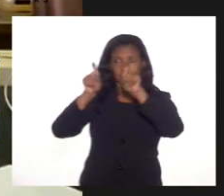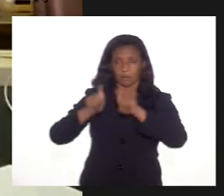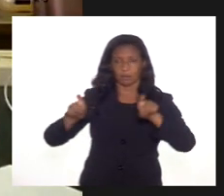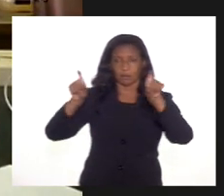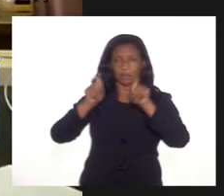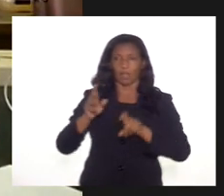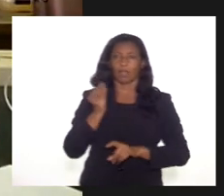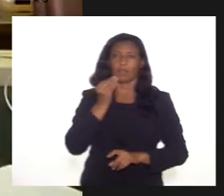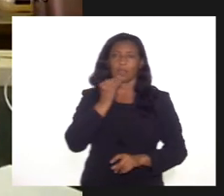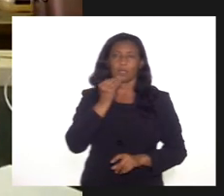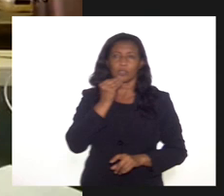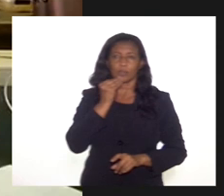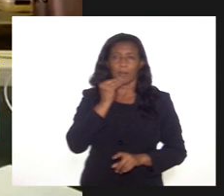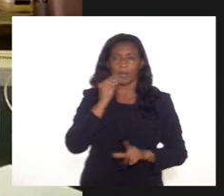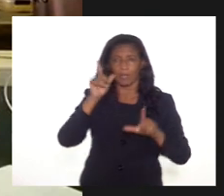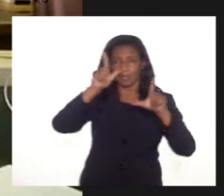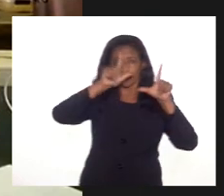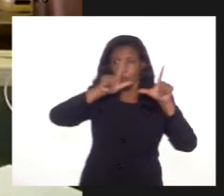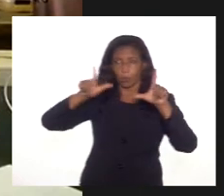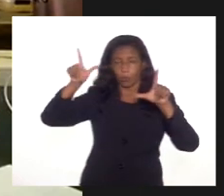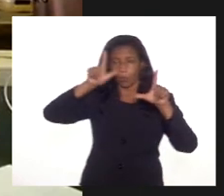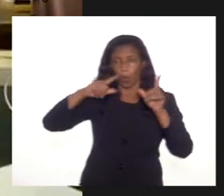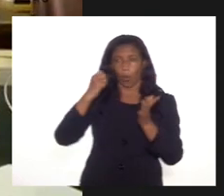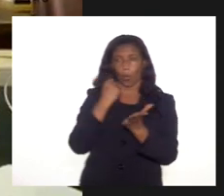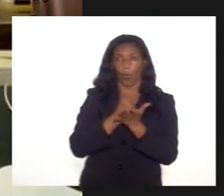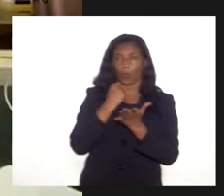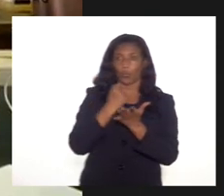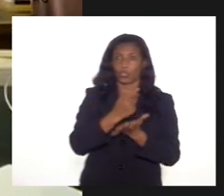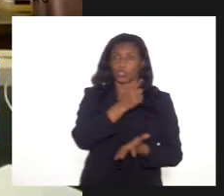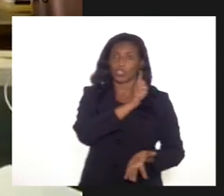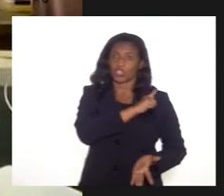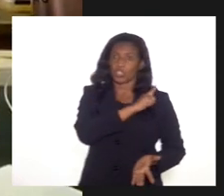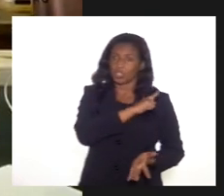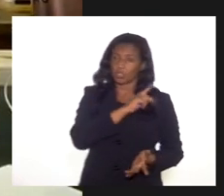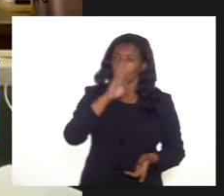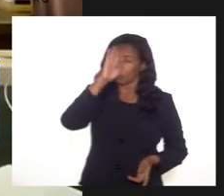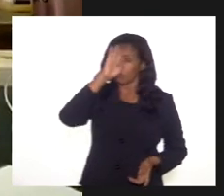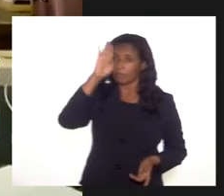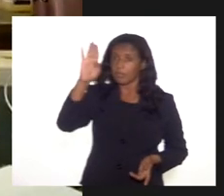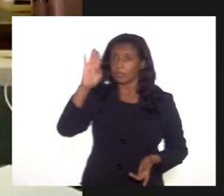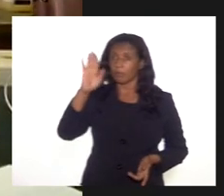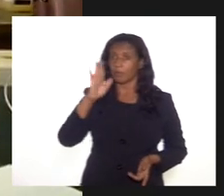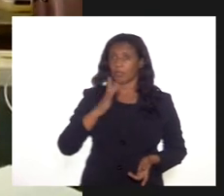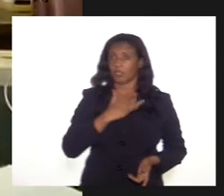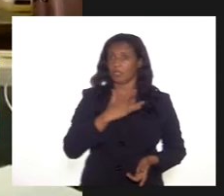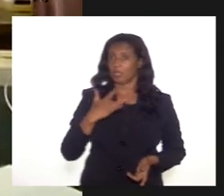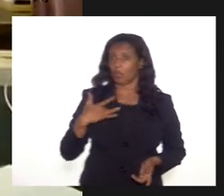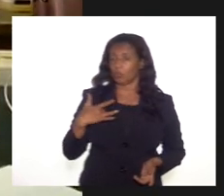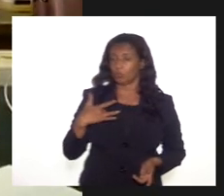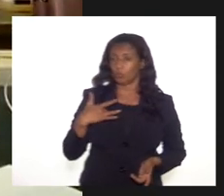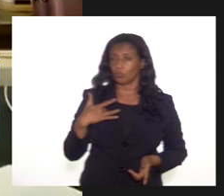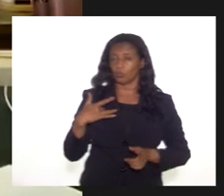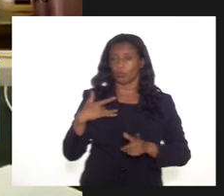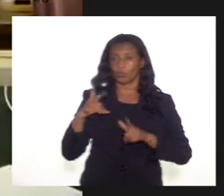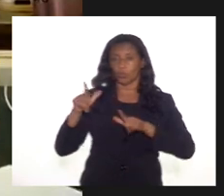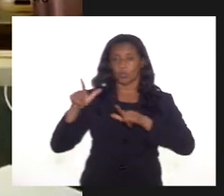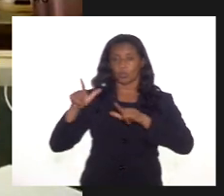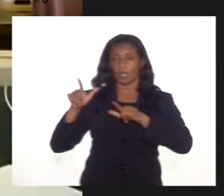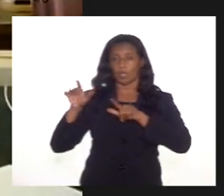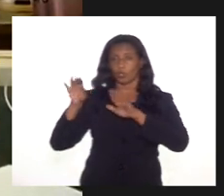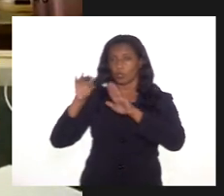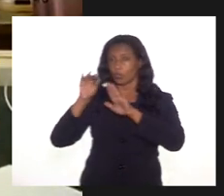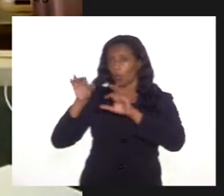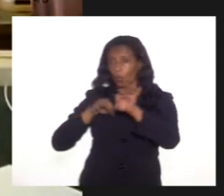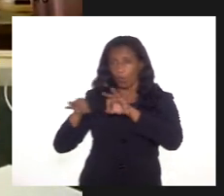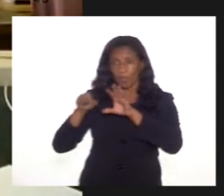relatórios de execução dos contratos de gestão de saúde principalmente das organizações sociais. As OS